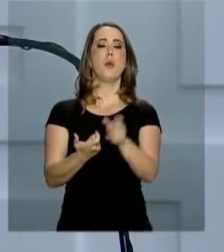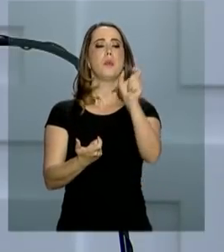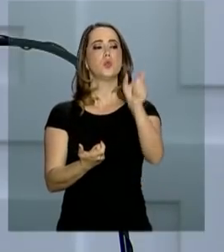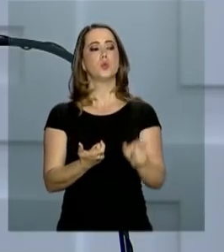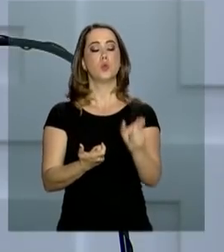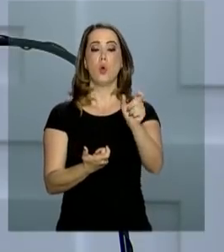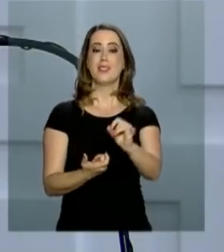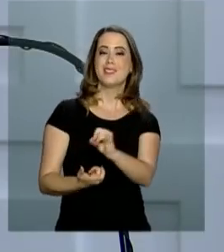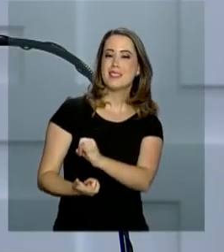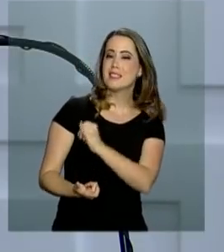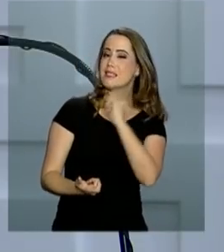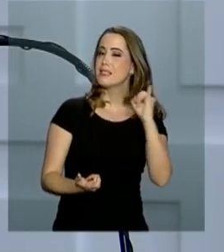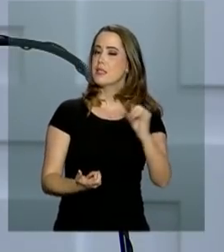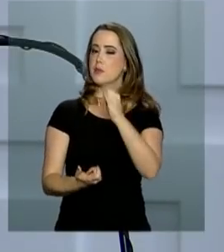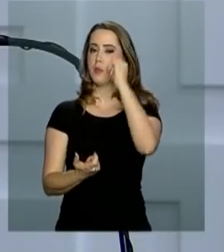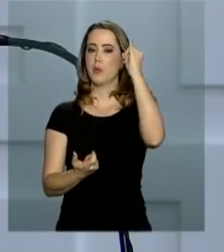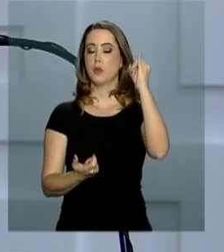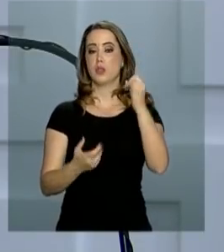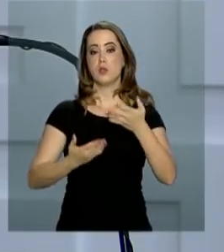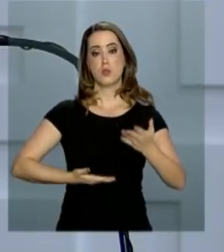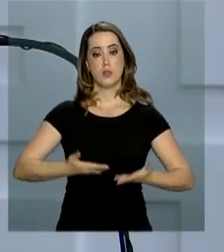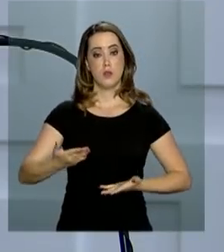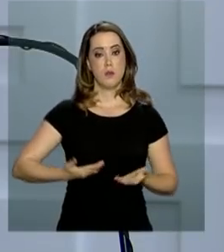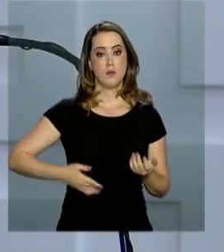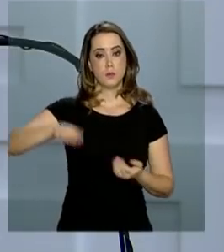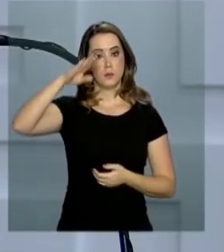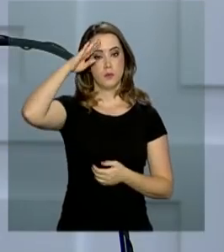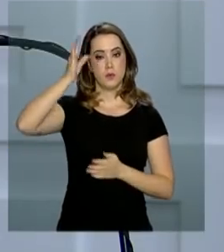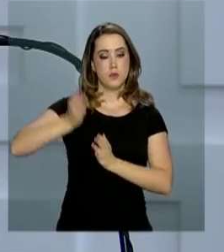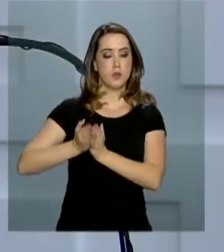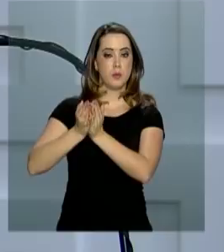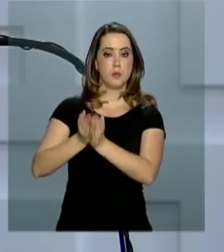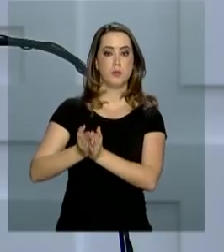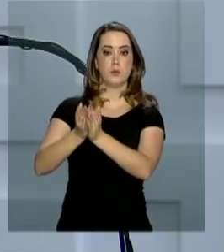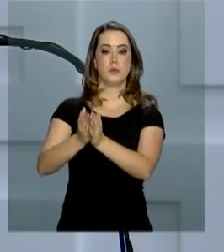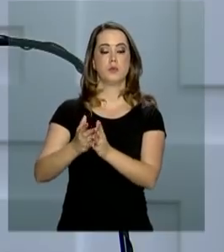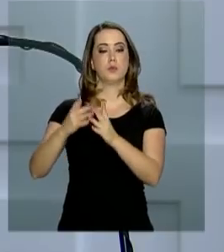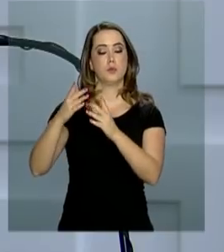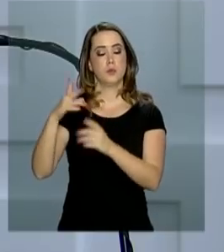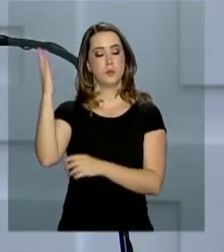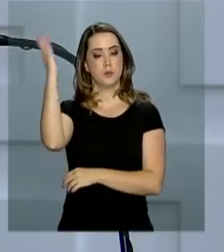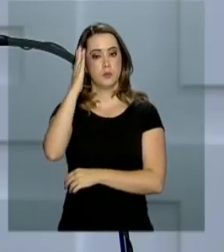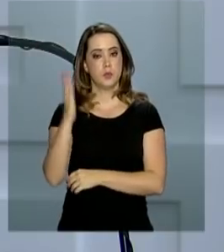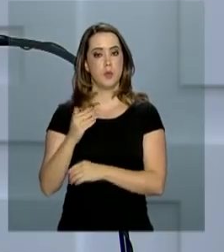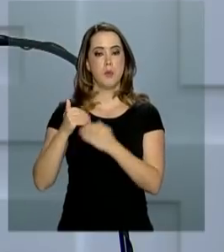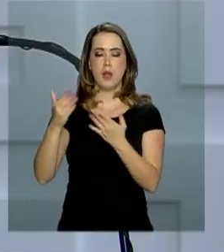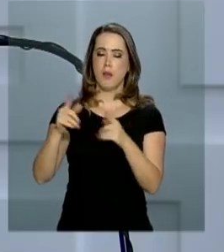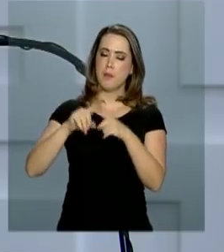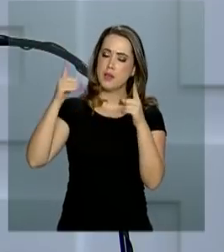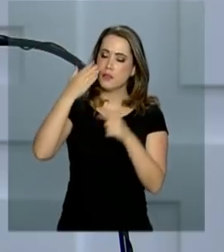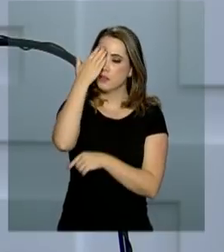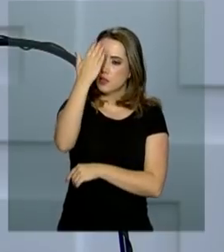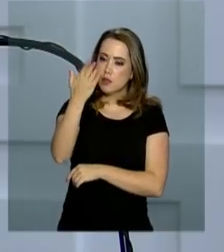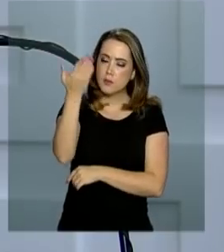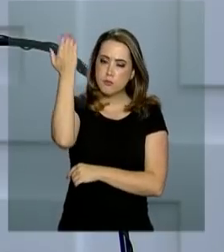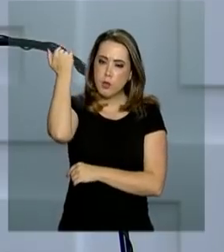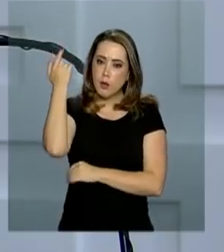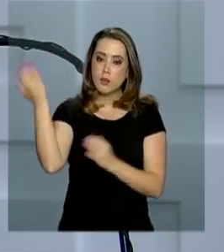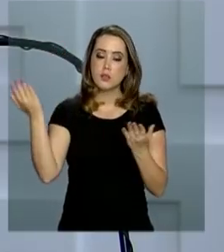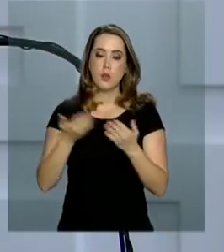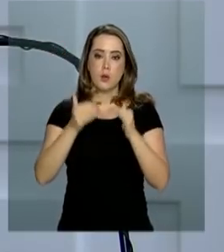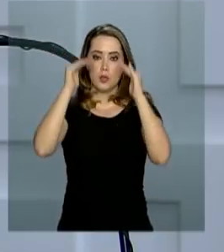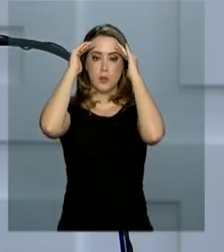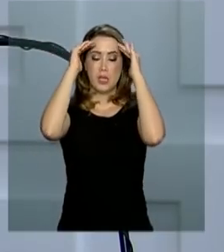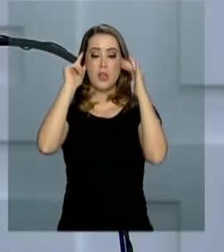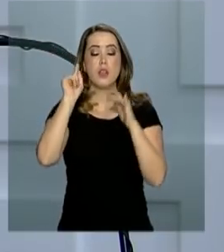prestaram relevantes serviços à Marinha do Brasil. No entanto, mais do que agradecer pelos feitos do passado, creio que a